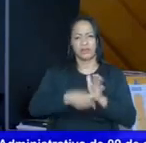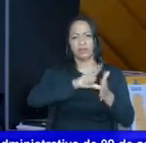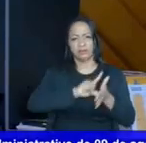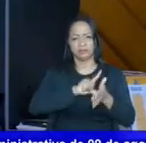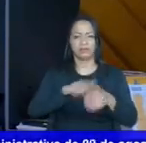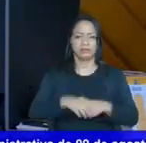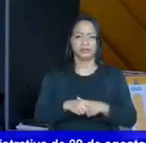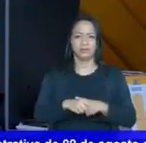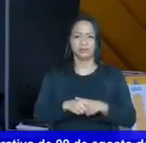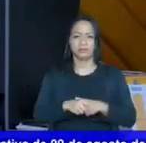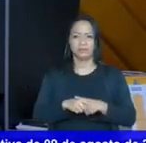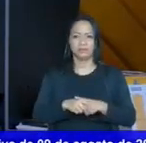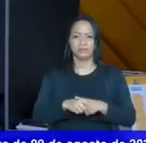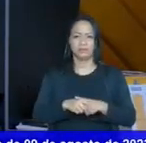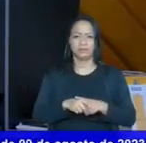anteriormente.